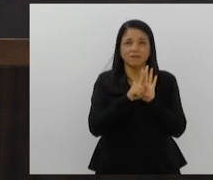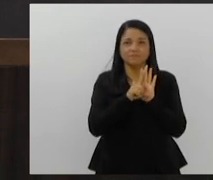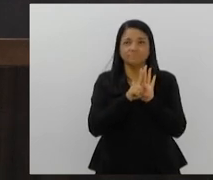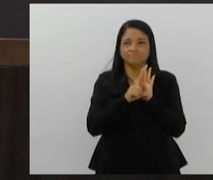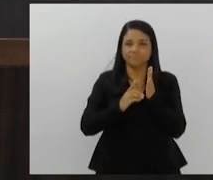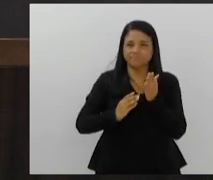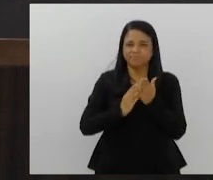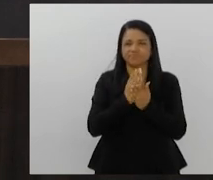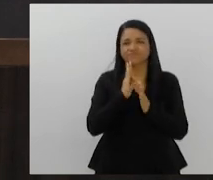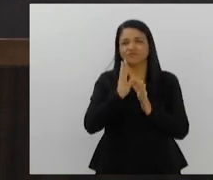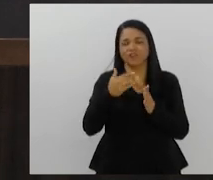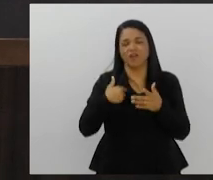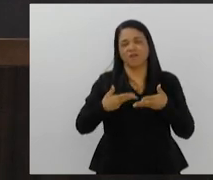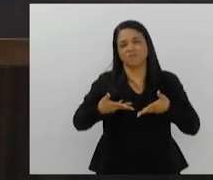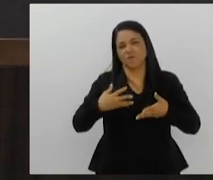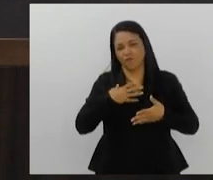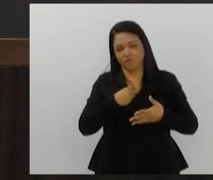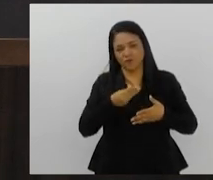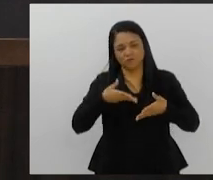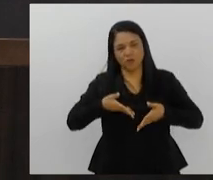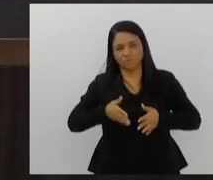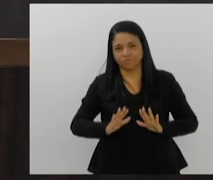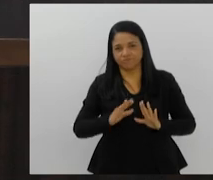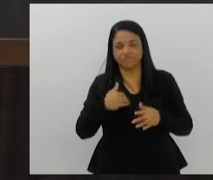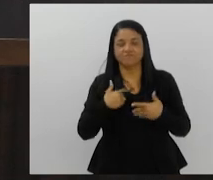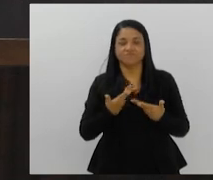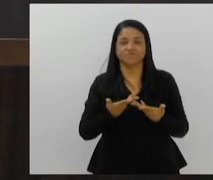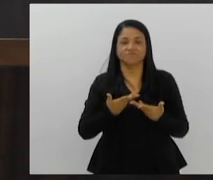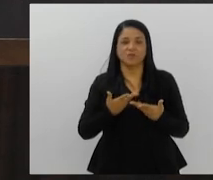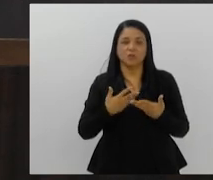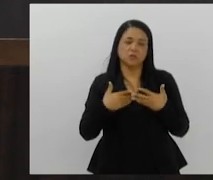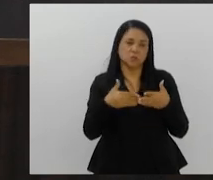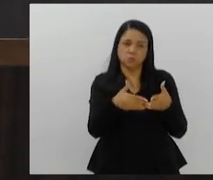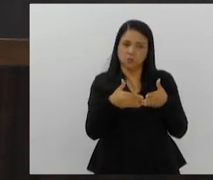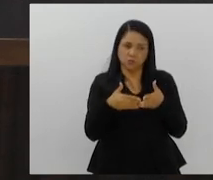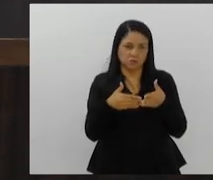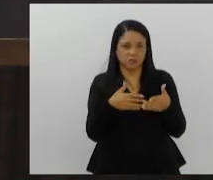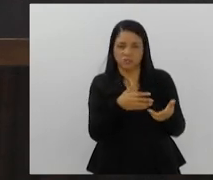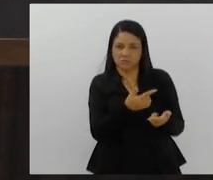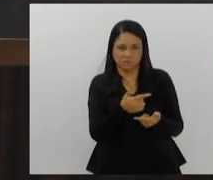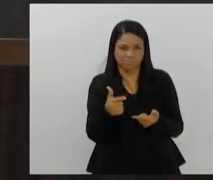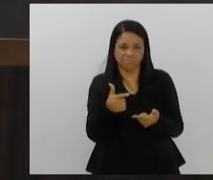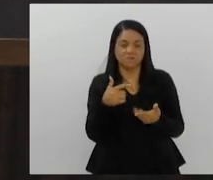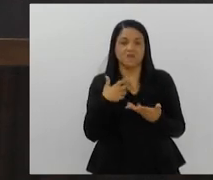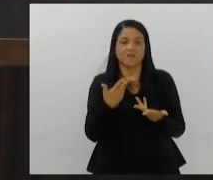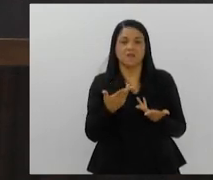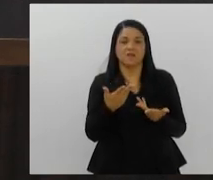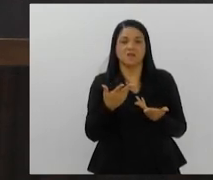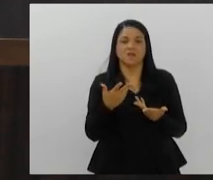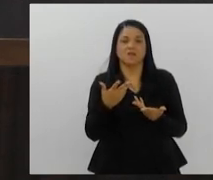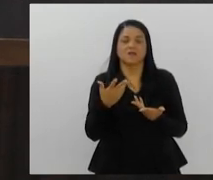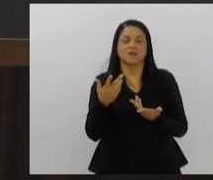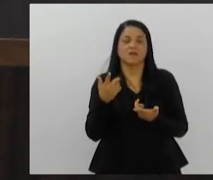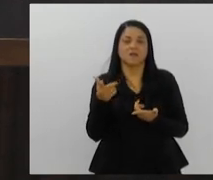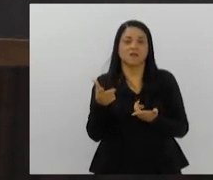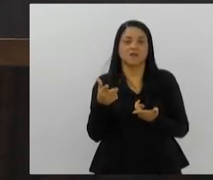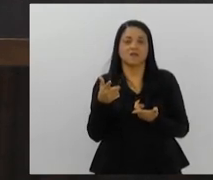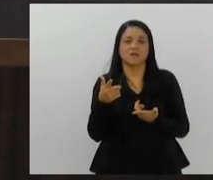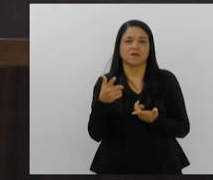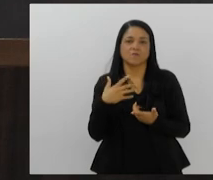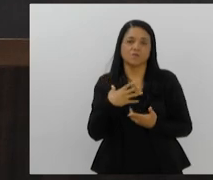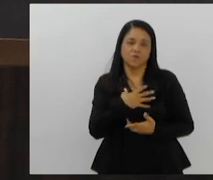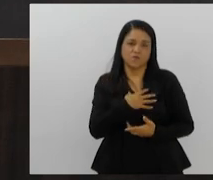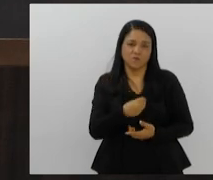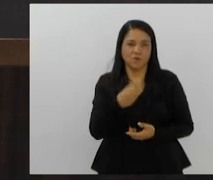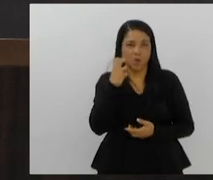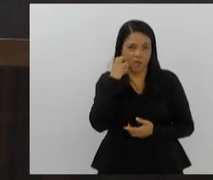já tive o meu filho do coração, não tirei licença maternidade, mas trazia ele para cima e para baixo todos os dias,